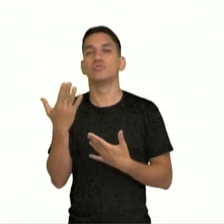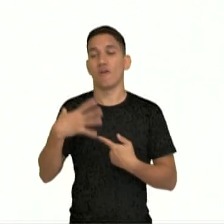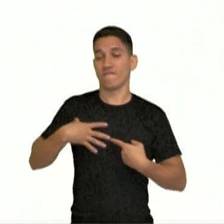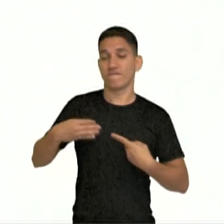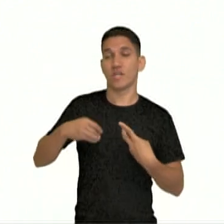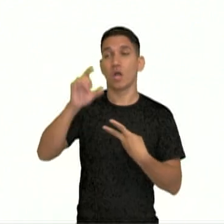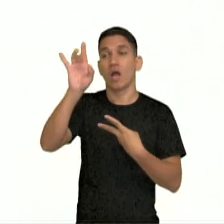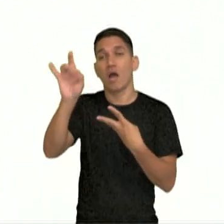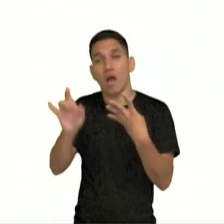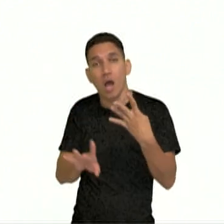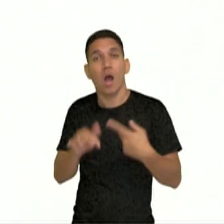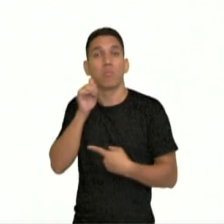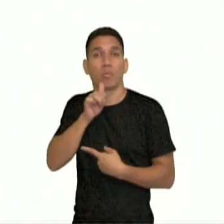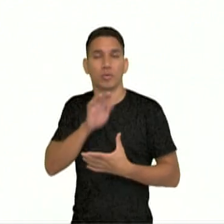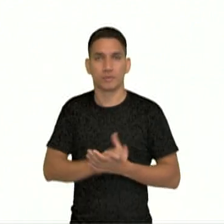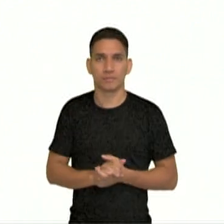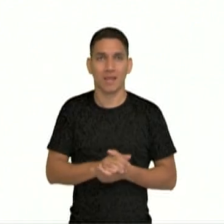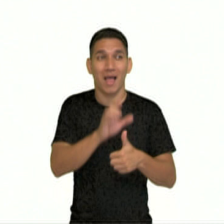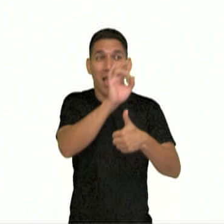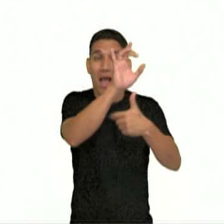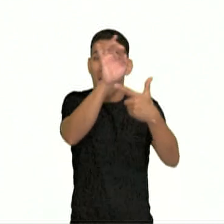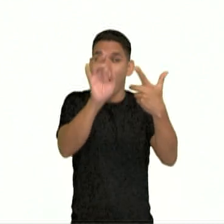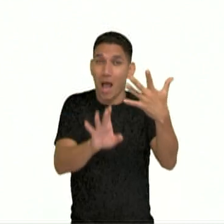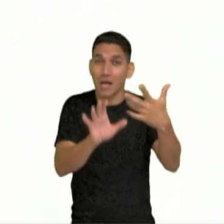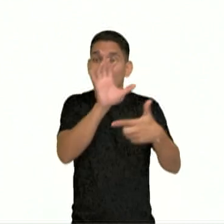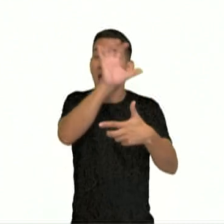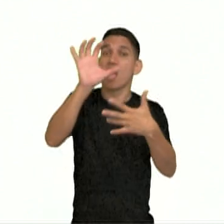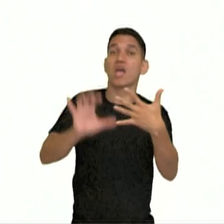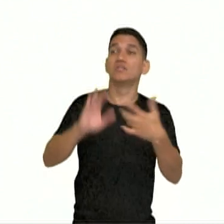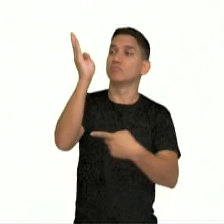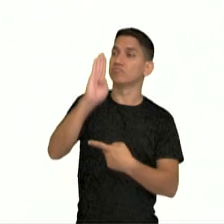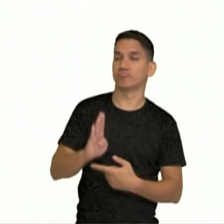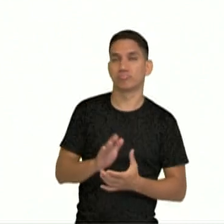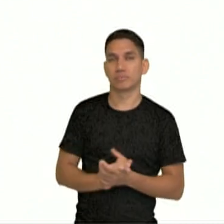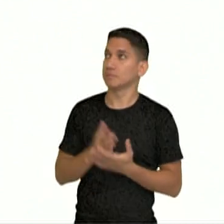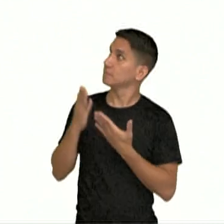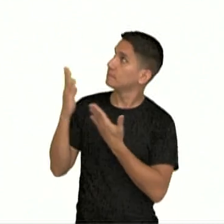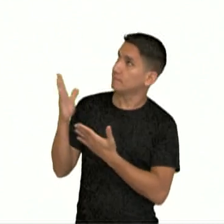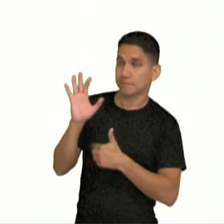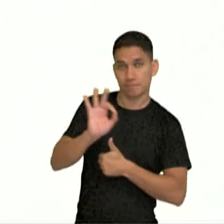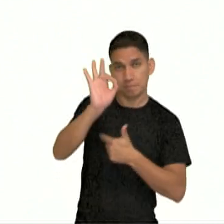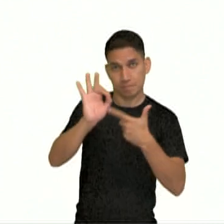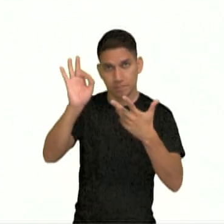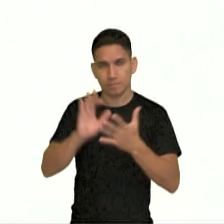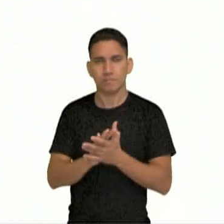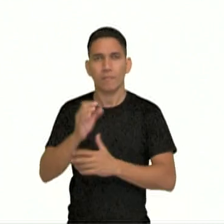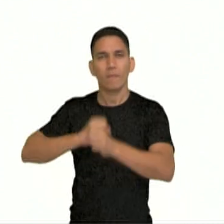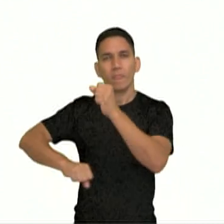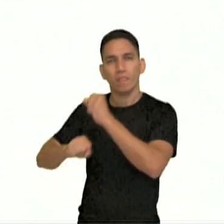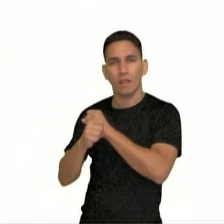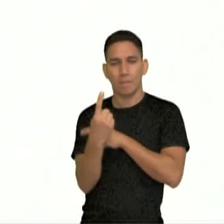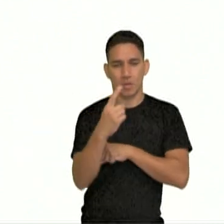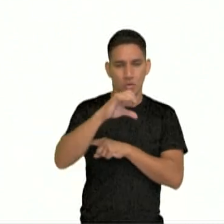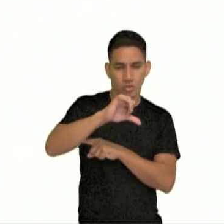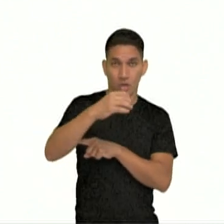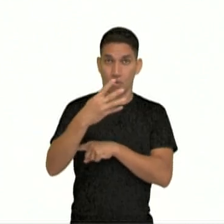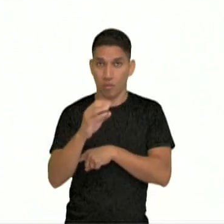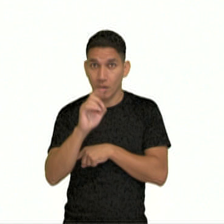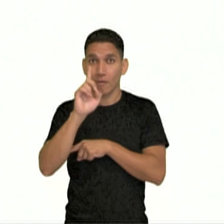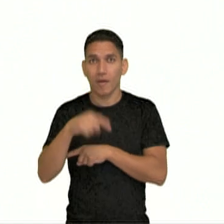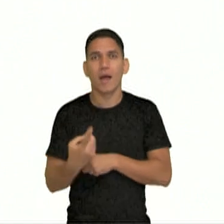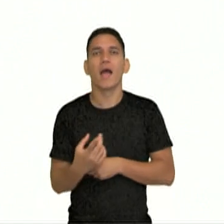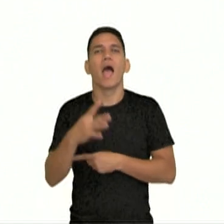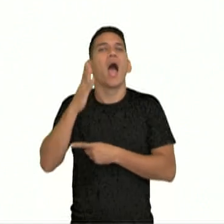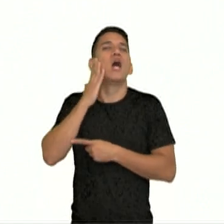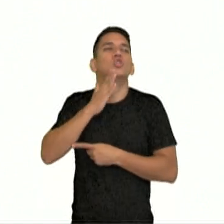aqui em cada região do Brasil essas taxas, né? Que em 1940, que são as